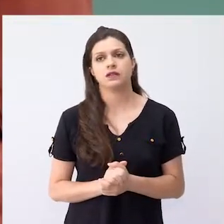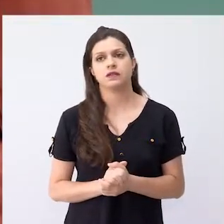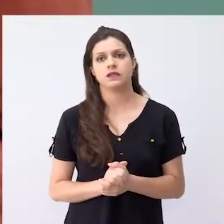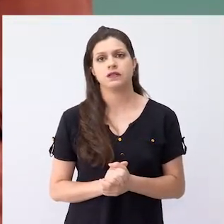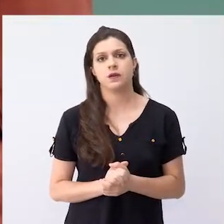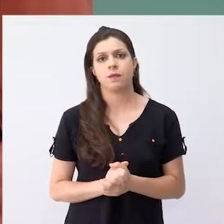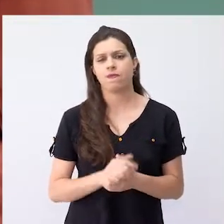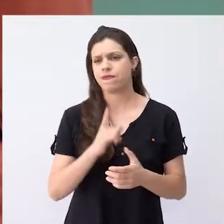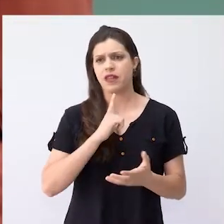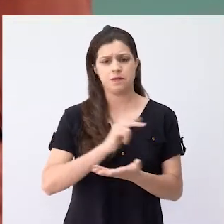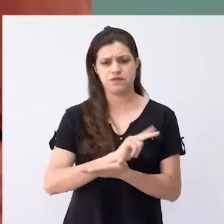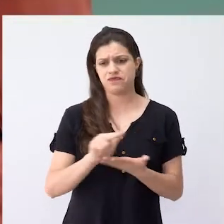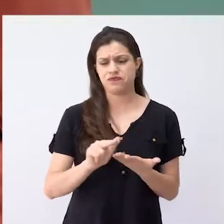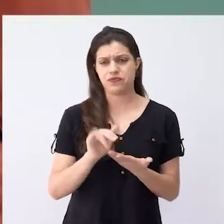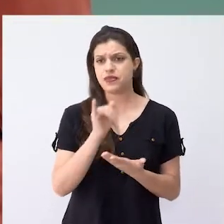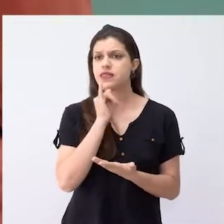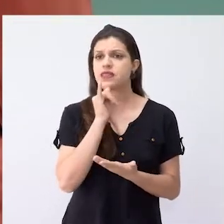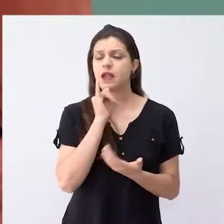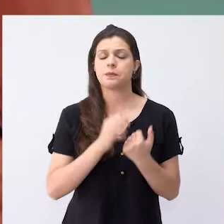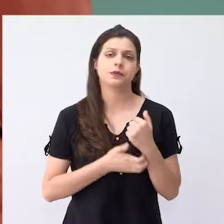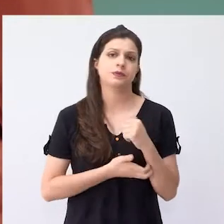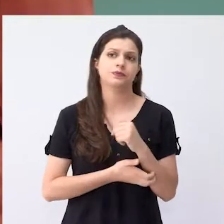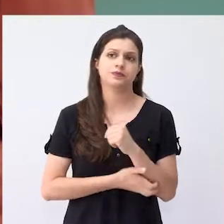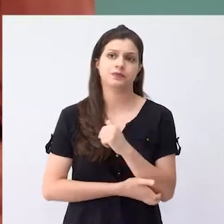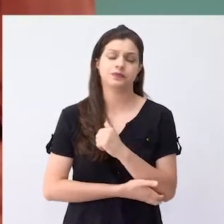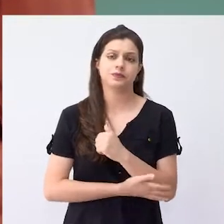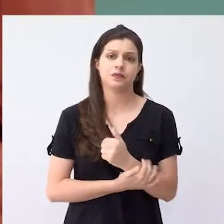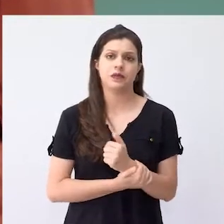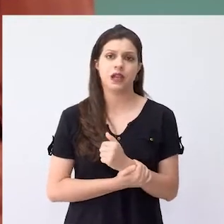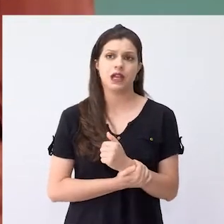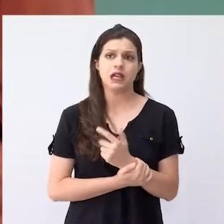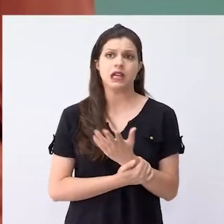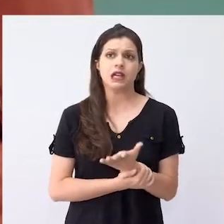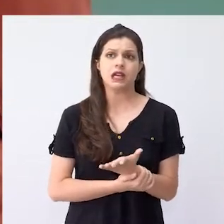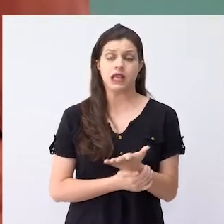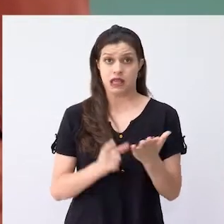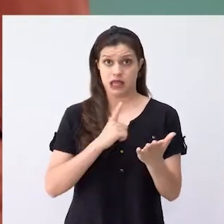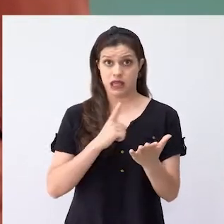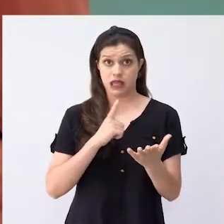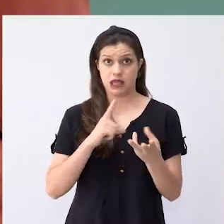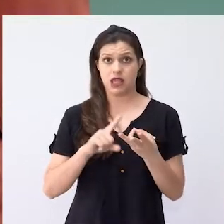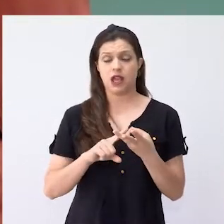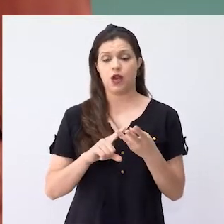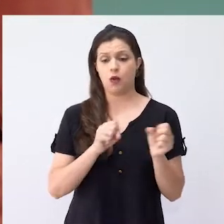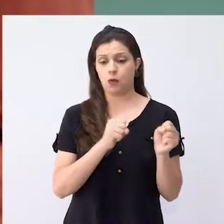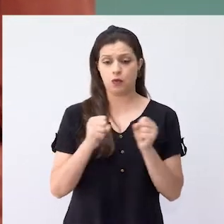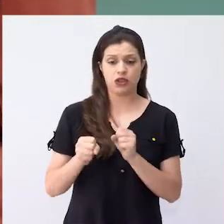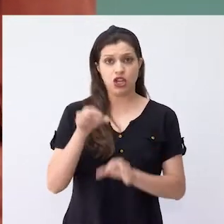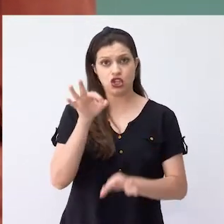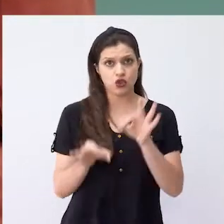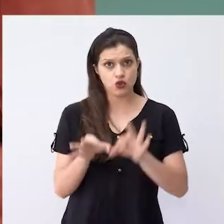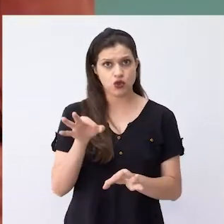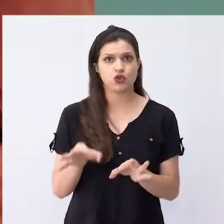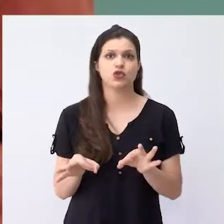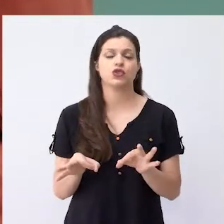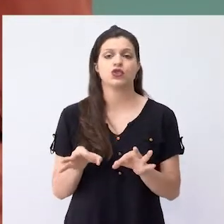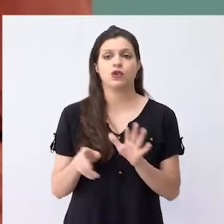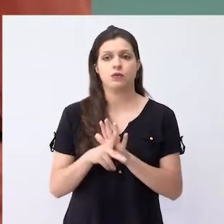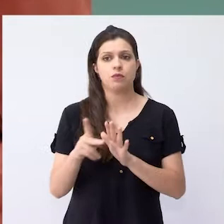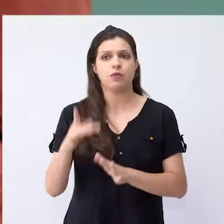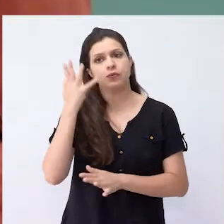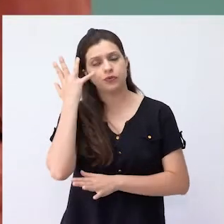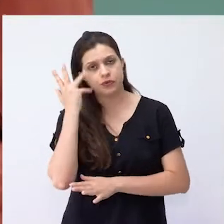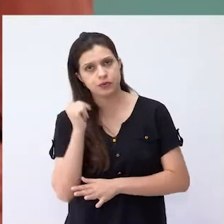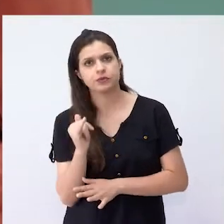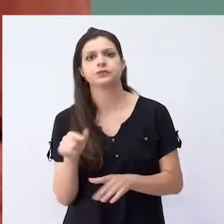são de todas as frentes. Então, fazem parte dessa rede o Poder Judiciário, através do Juiz da